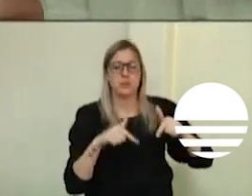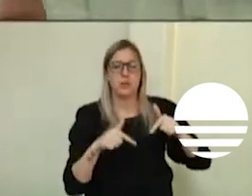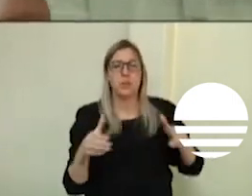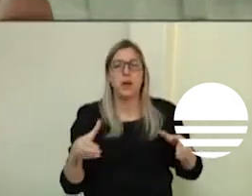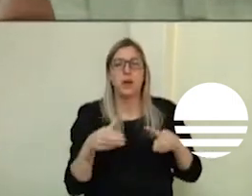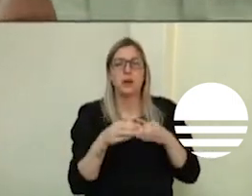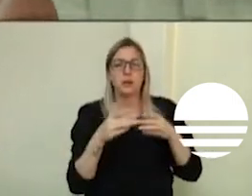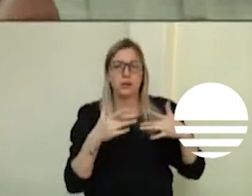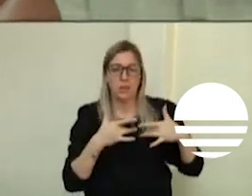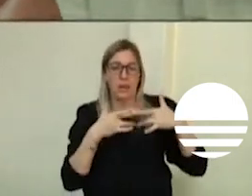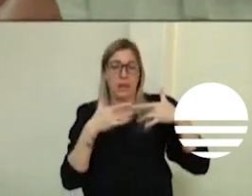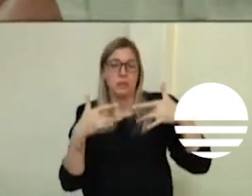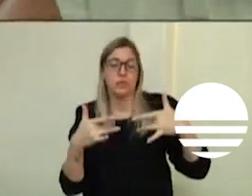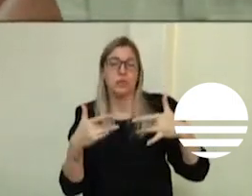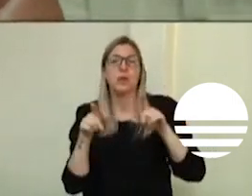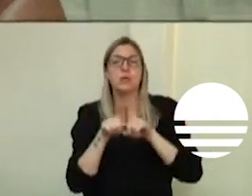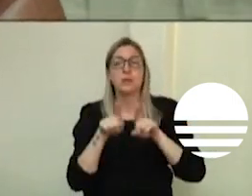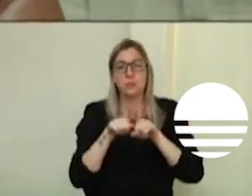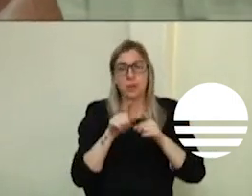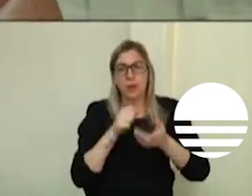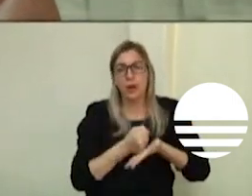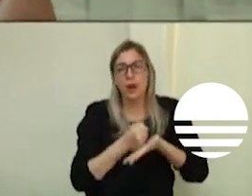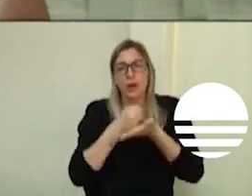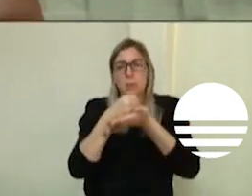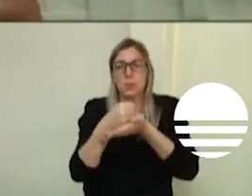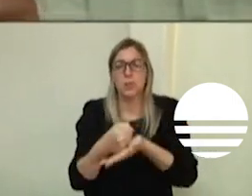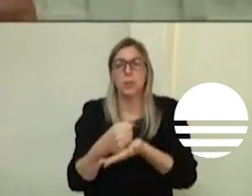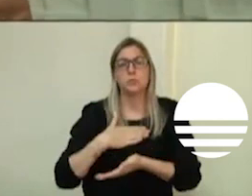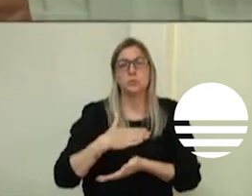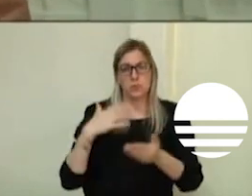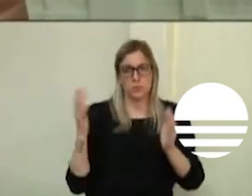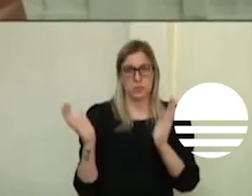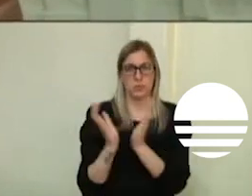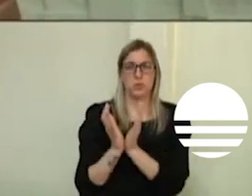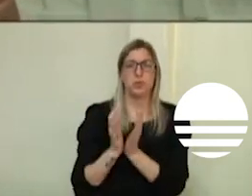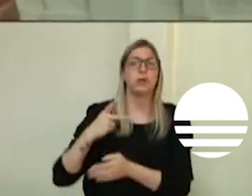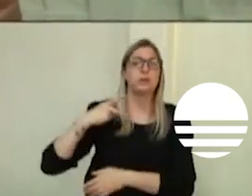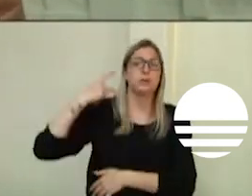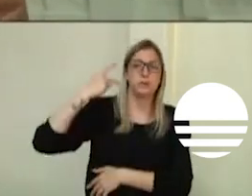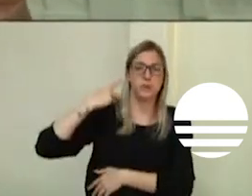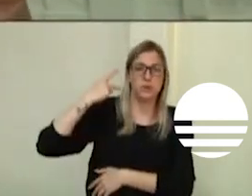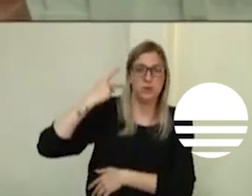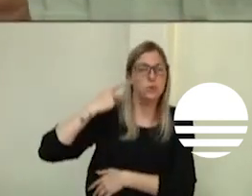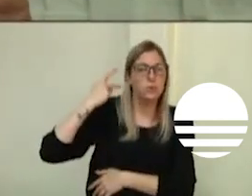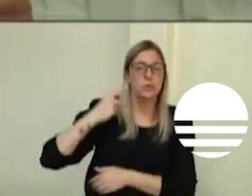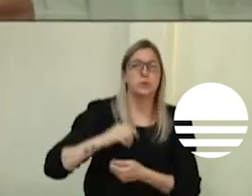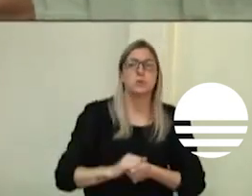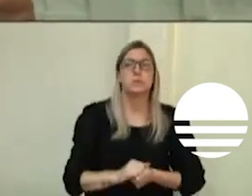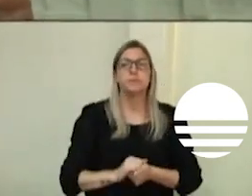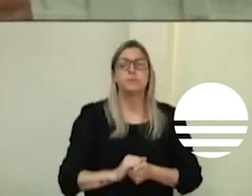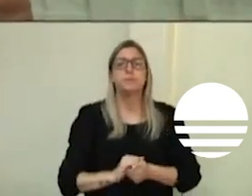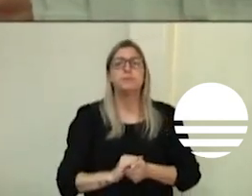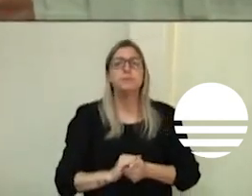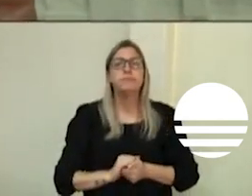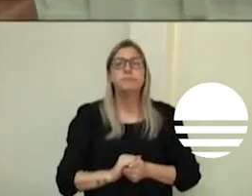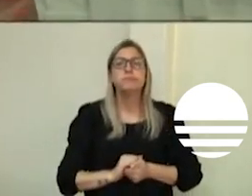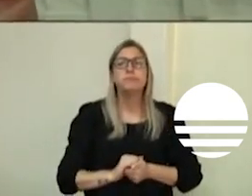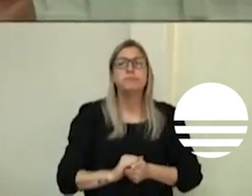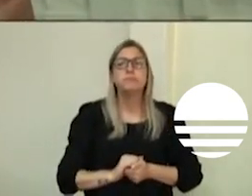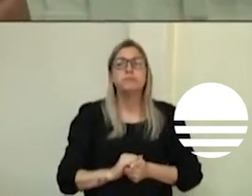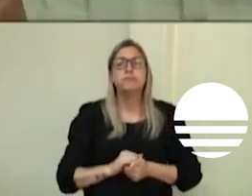E, principalmente, com o apoio dos meus colegas vereadores. Ganhou espaço